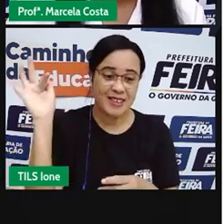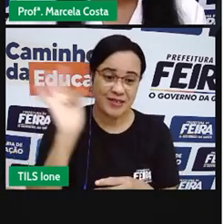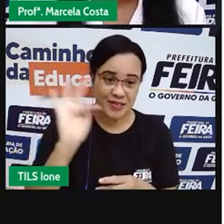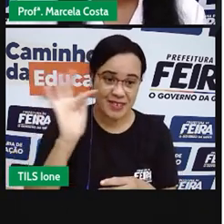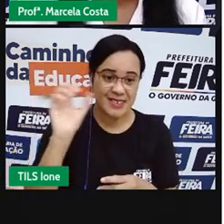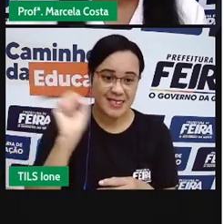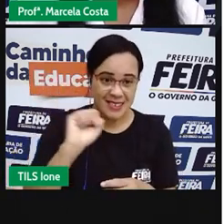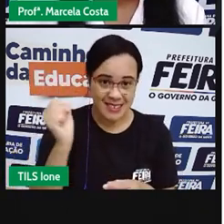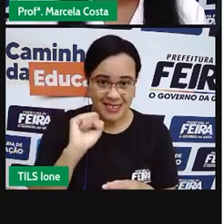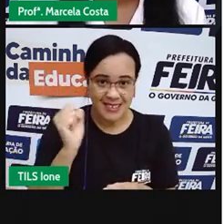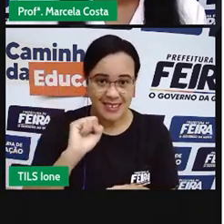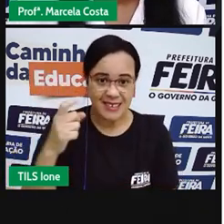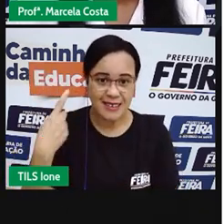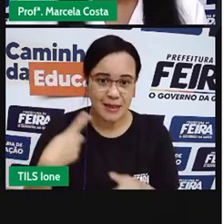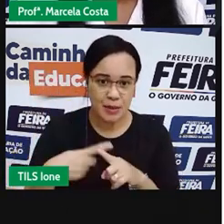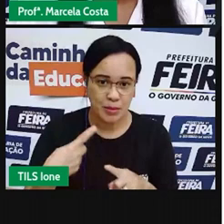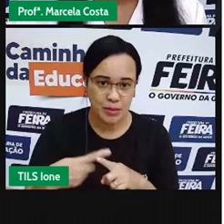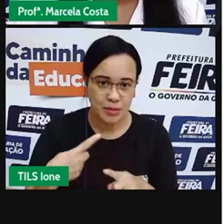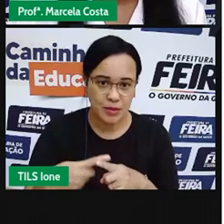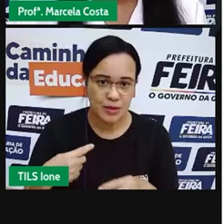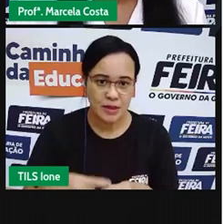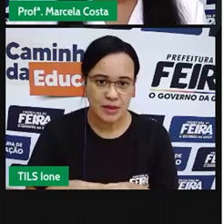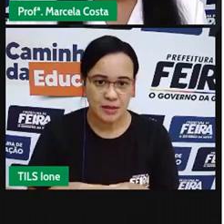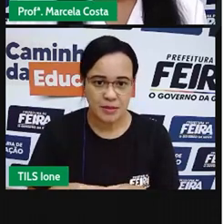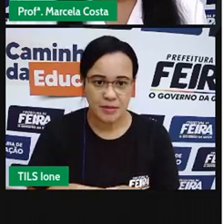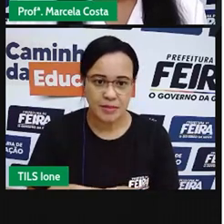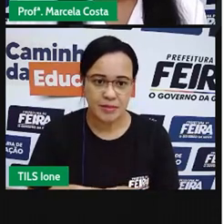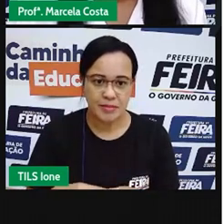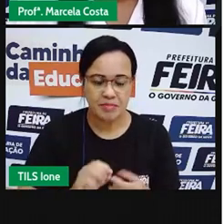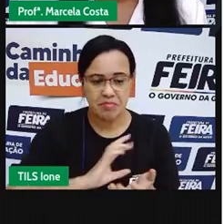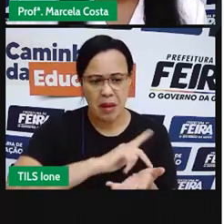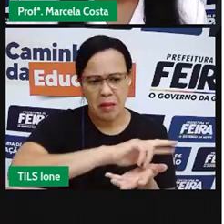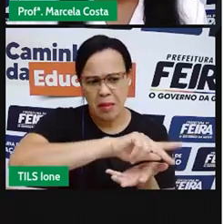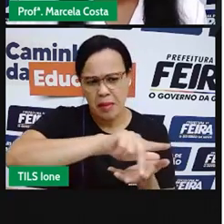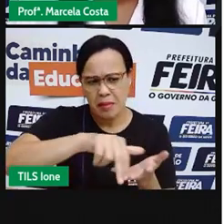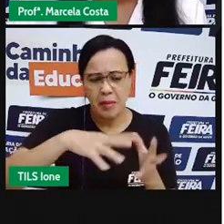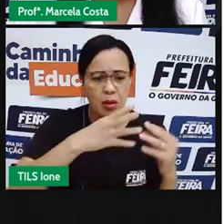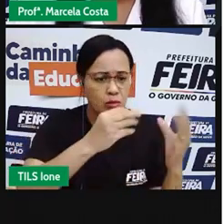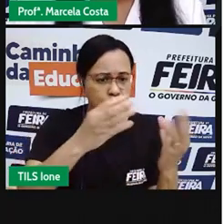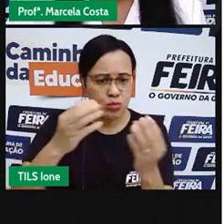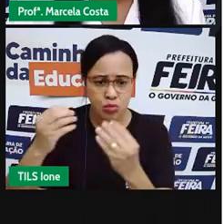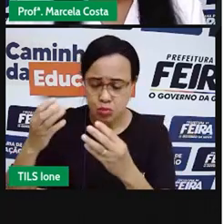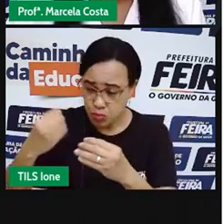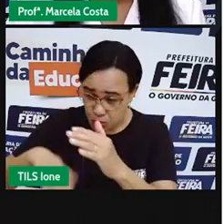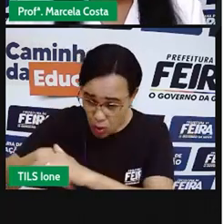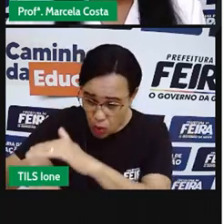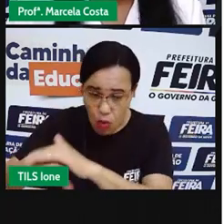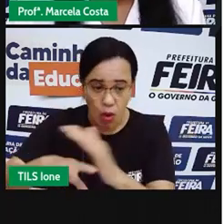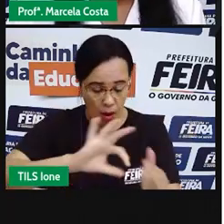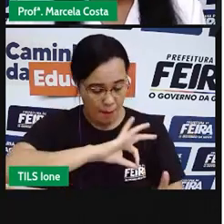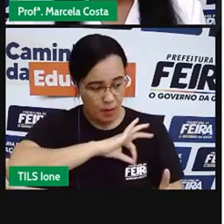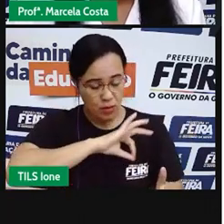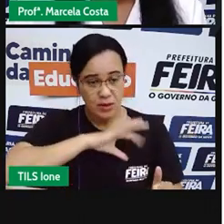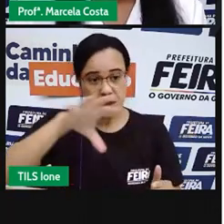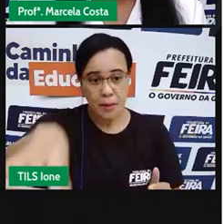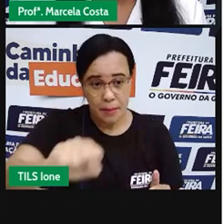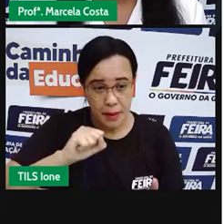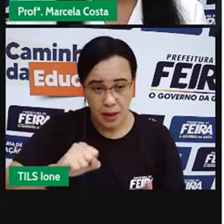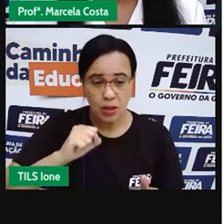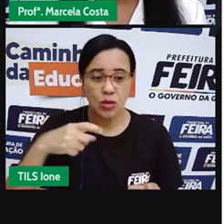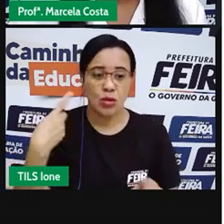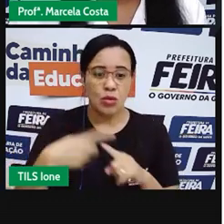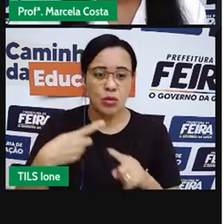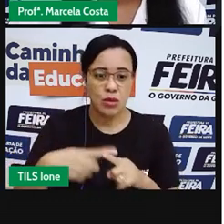milhares de equipamentos de som apreendidos, flagrados com emissões acima do permitido em lei,